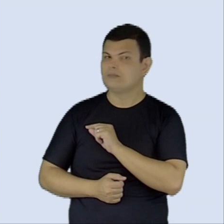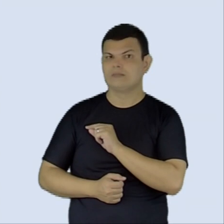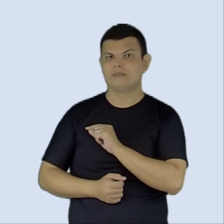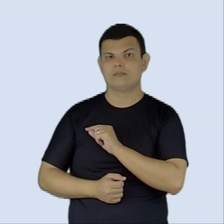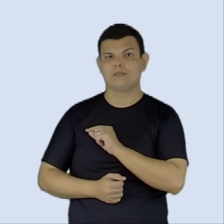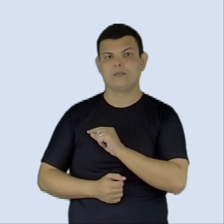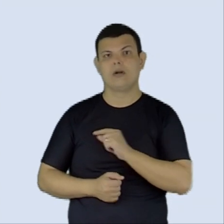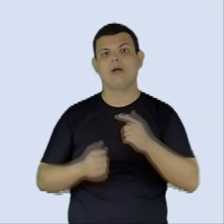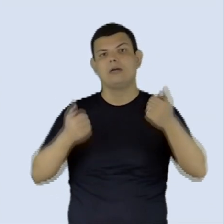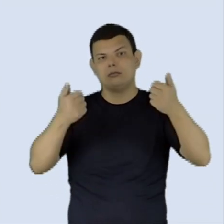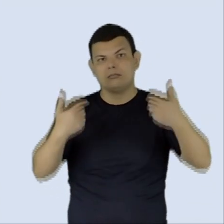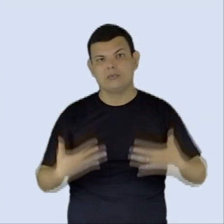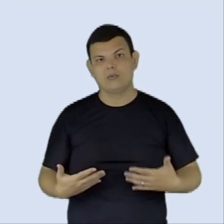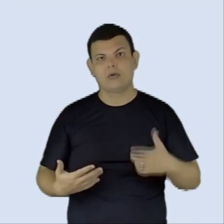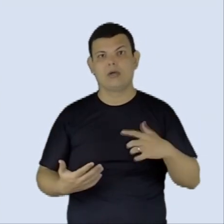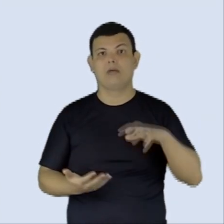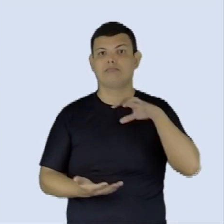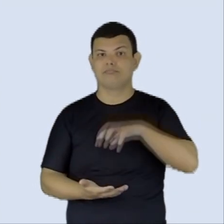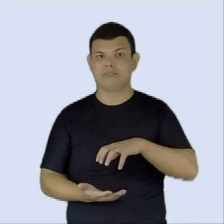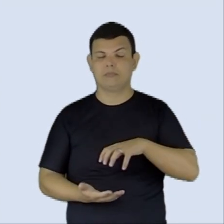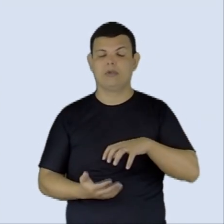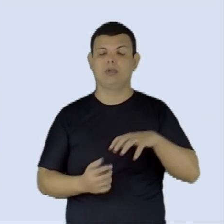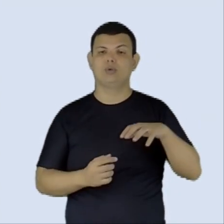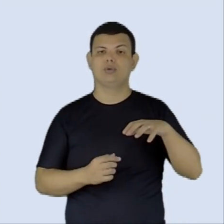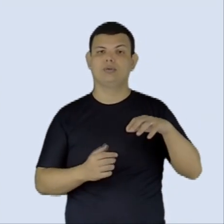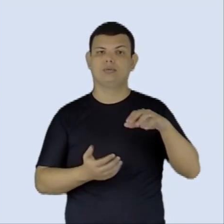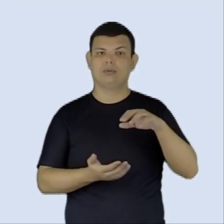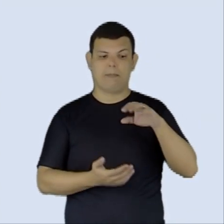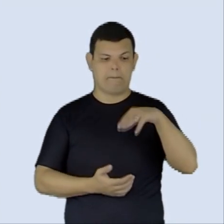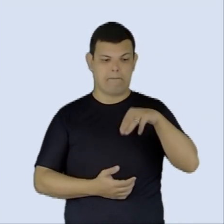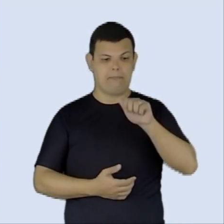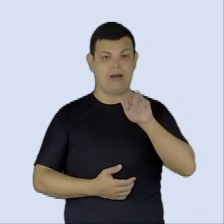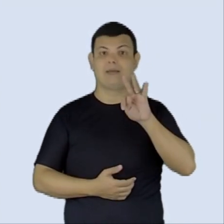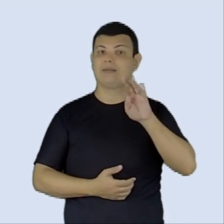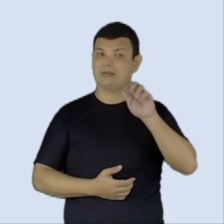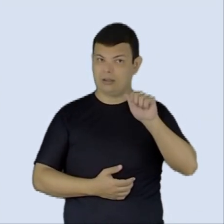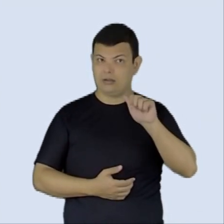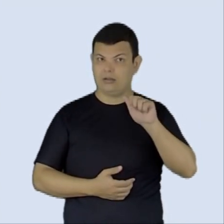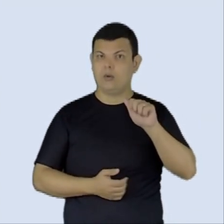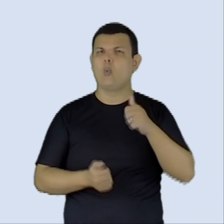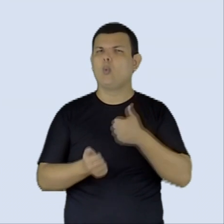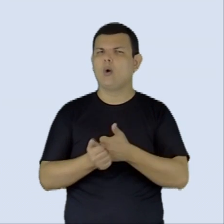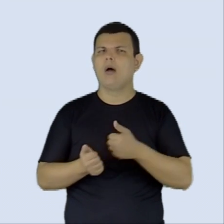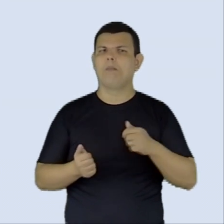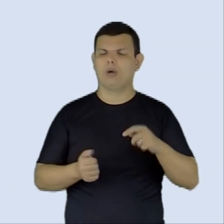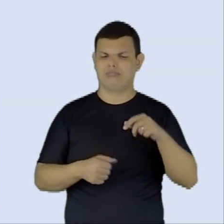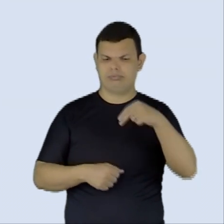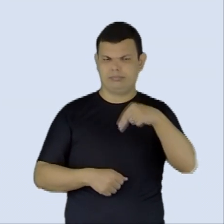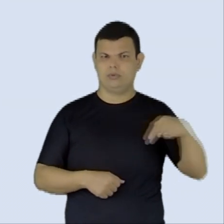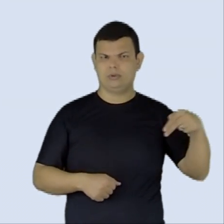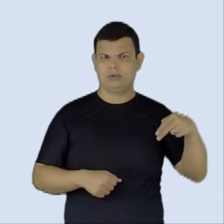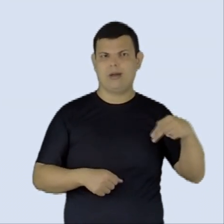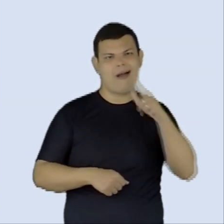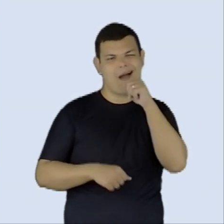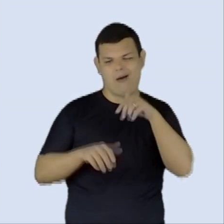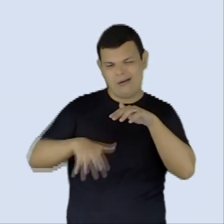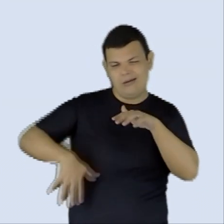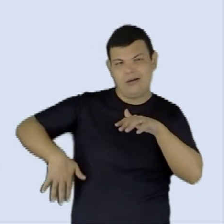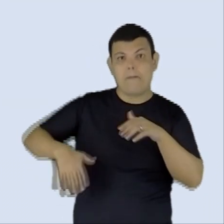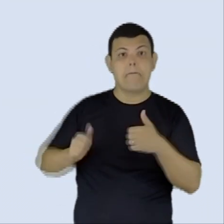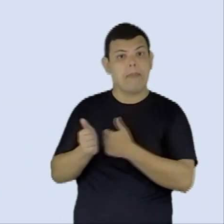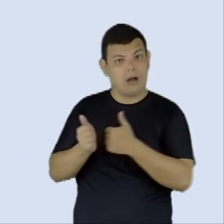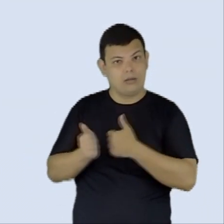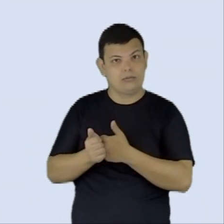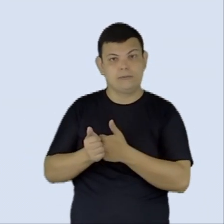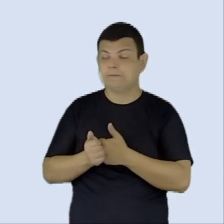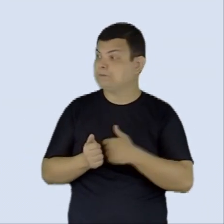A gente vai falar agora sobre a Zona da Mata, que é essa área aqui no litoral do Nordeste. Olha só,